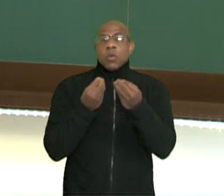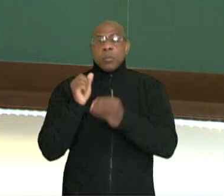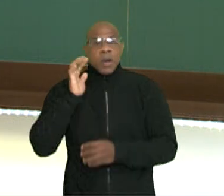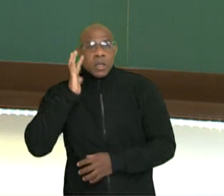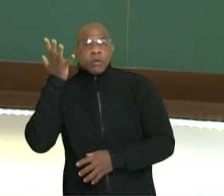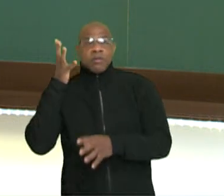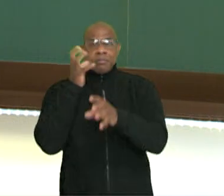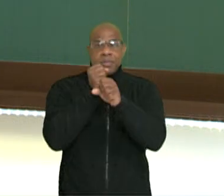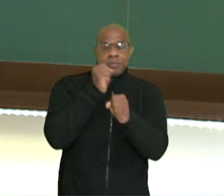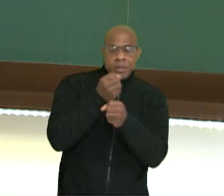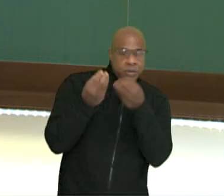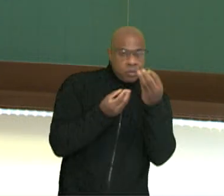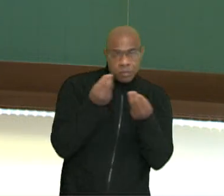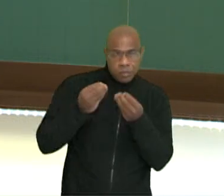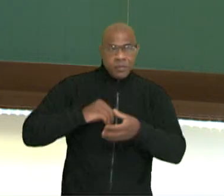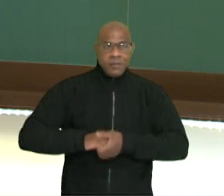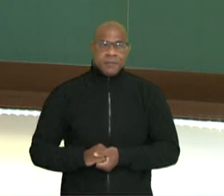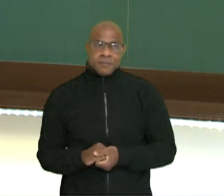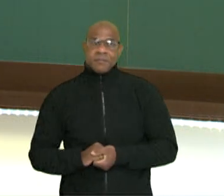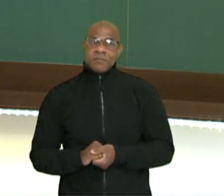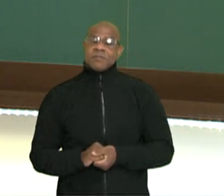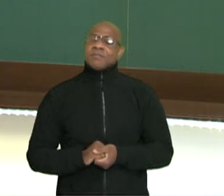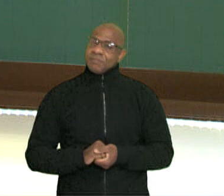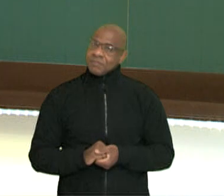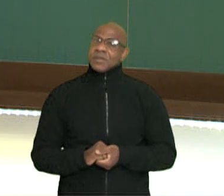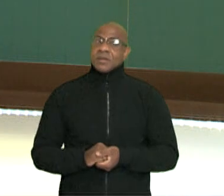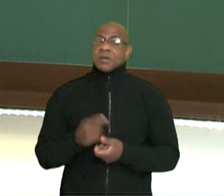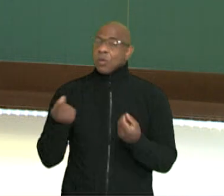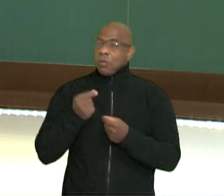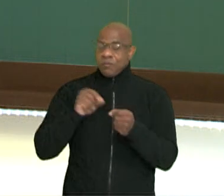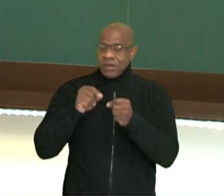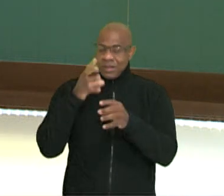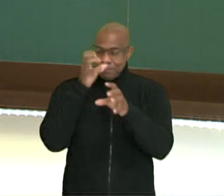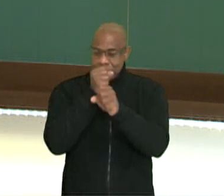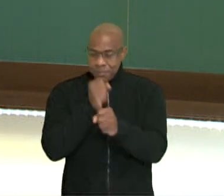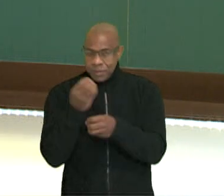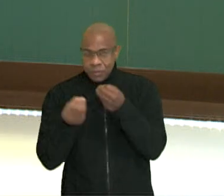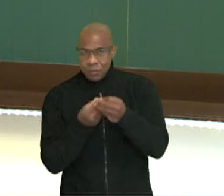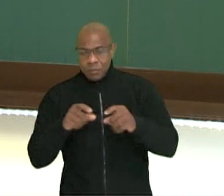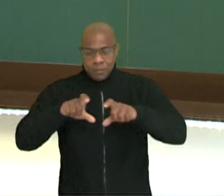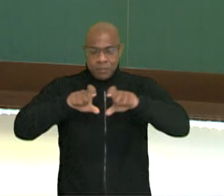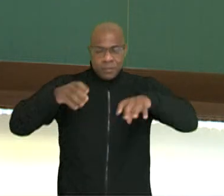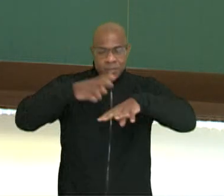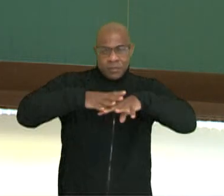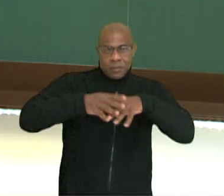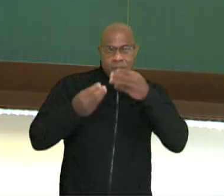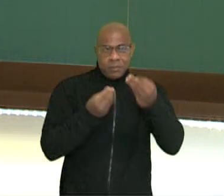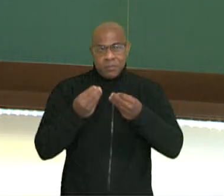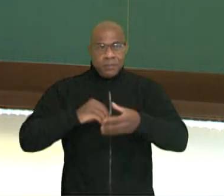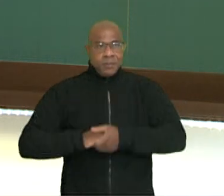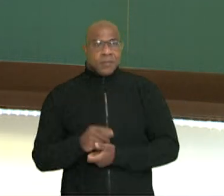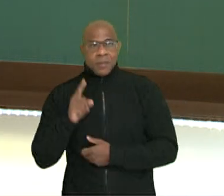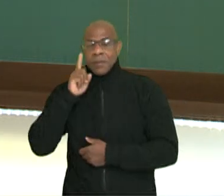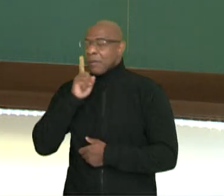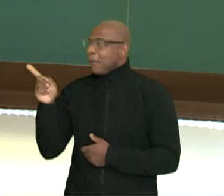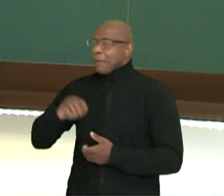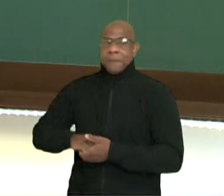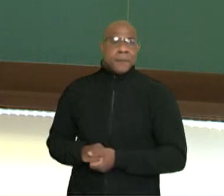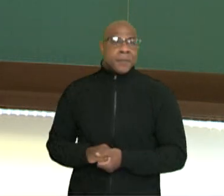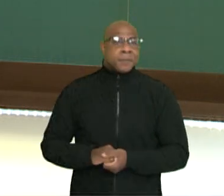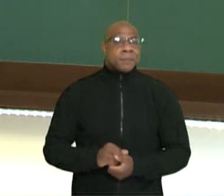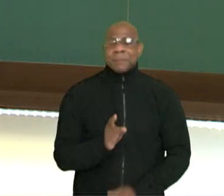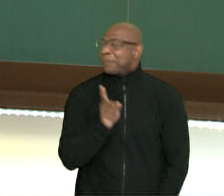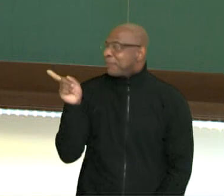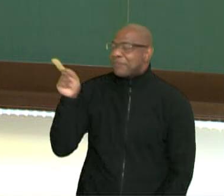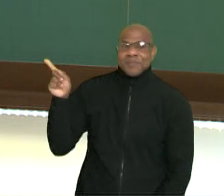equação biquadrada. Pois é, você vai terminar essa aula sabendo resolver uma equação biquadrada, tá bom? Esta